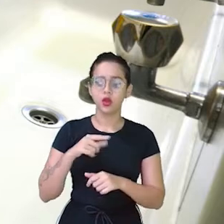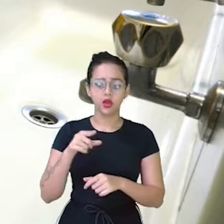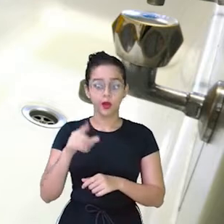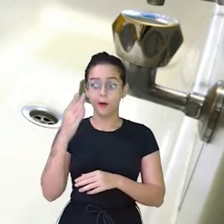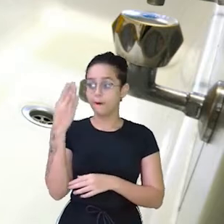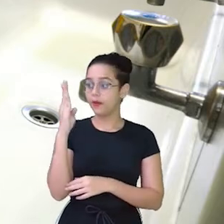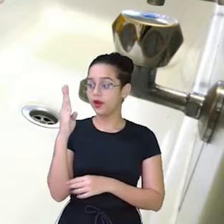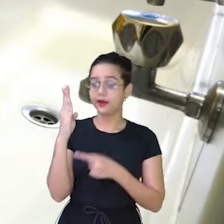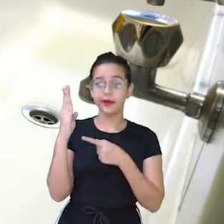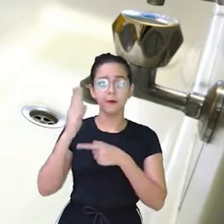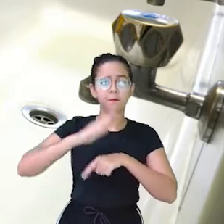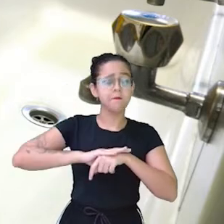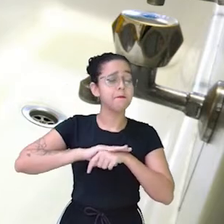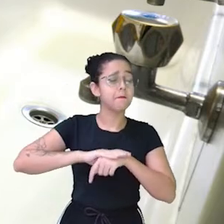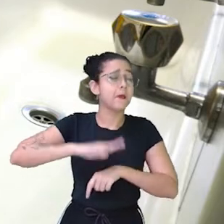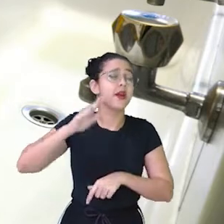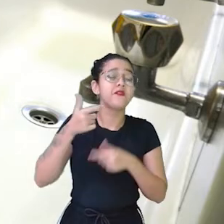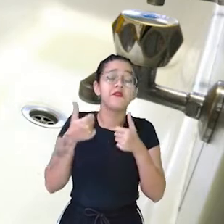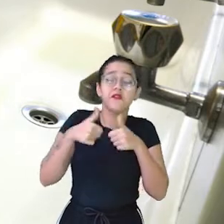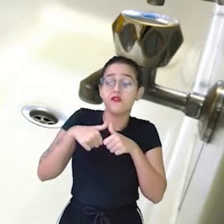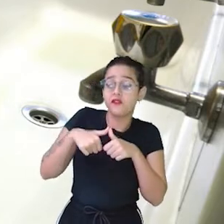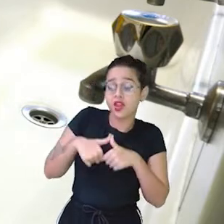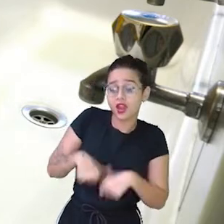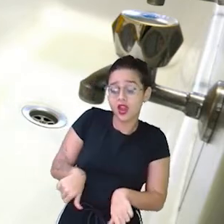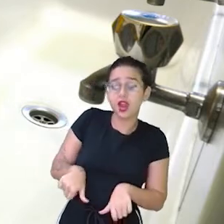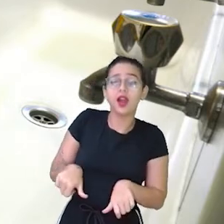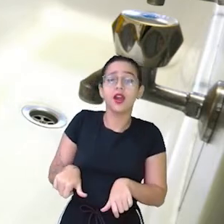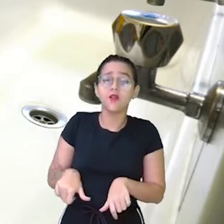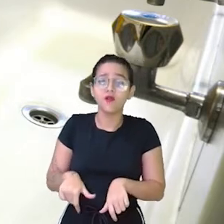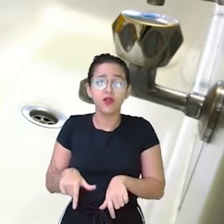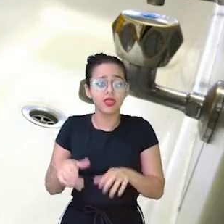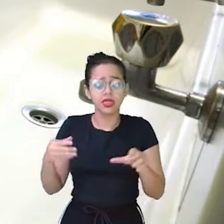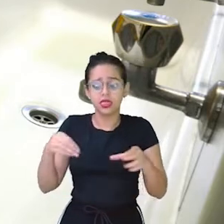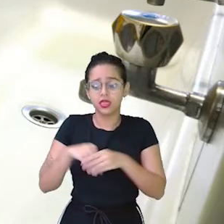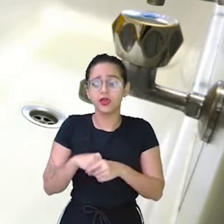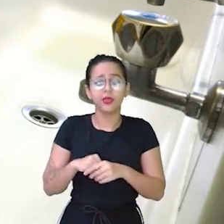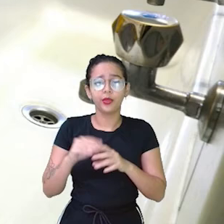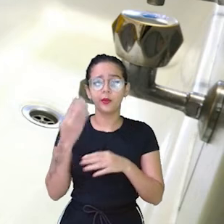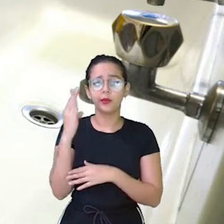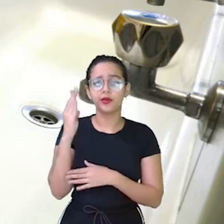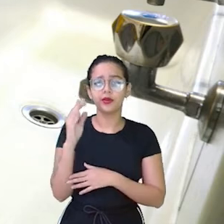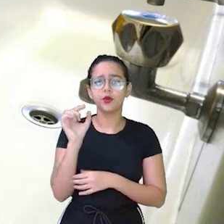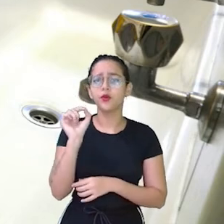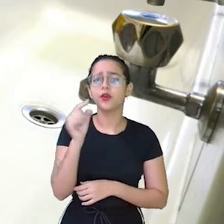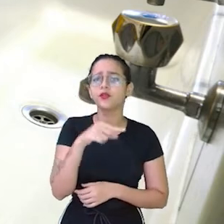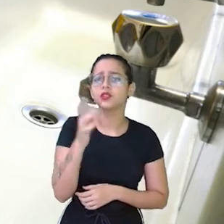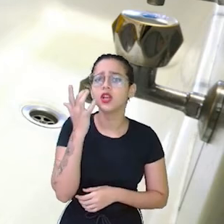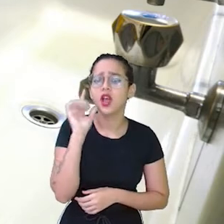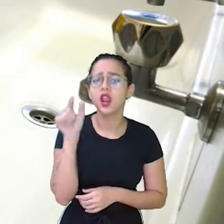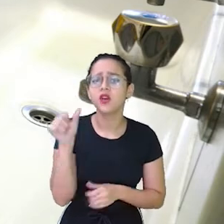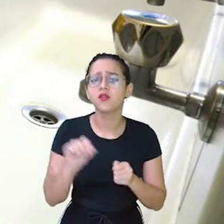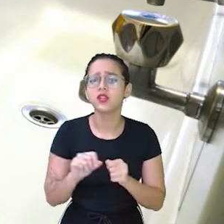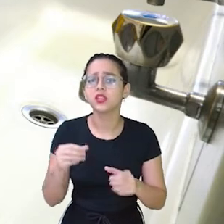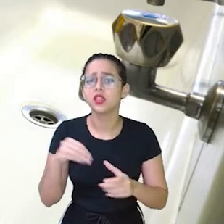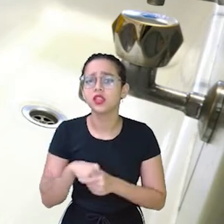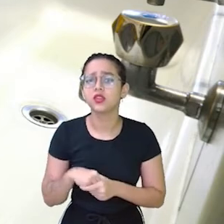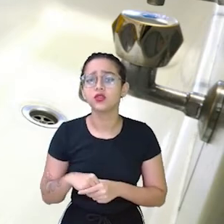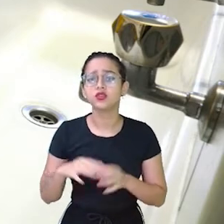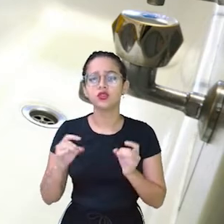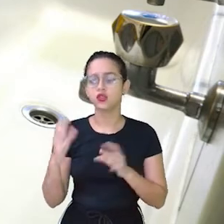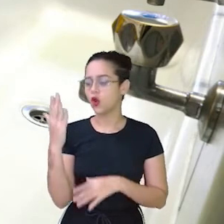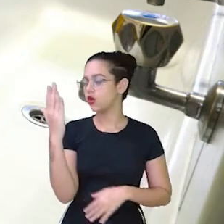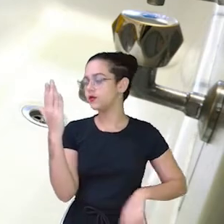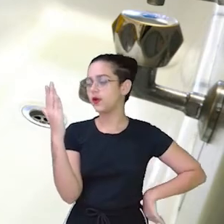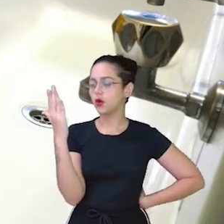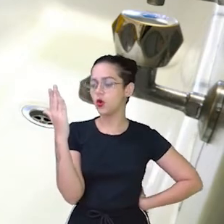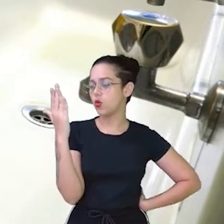ela mais ficava matando as aulas, no banheiro. O que é que vocês acham que ela fazia no banheiro? Ficava se olhando no